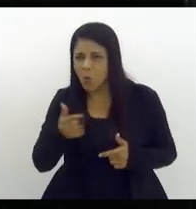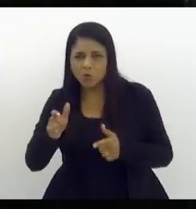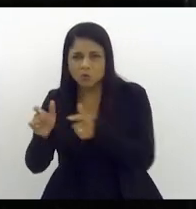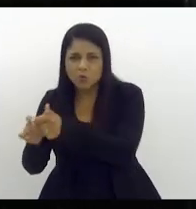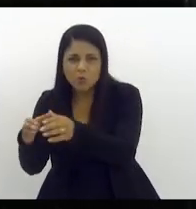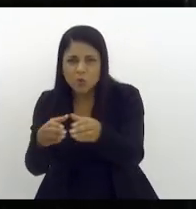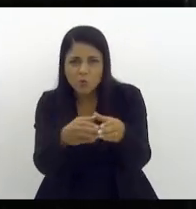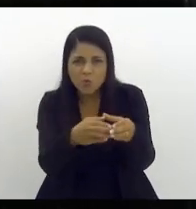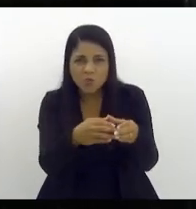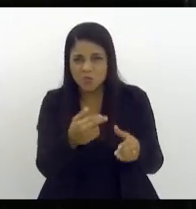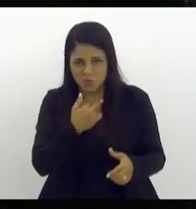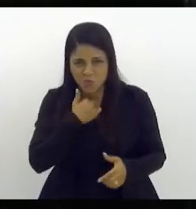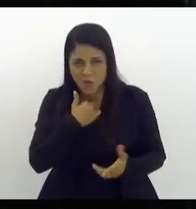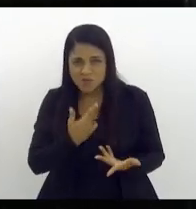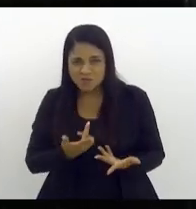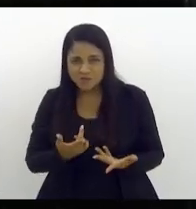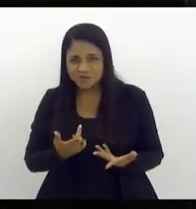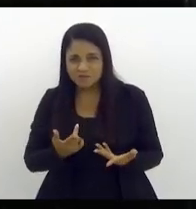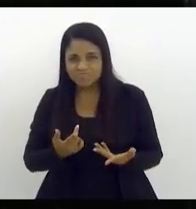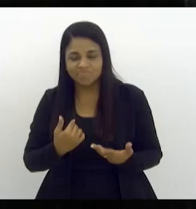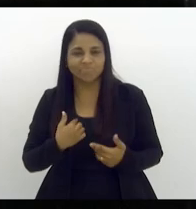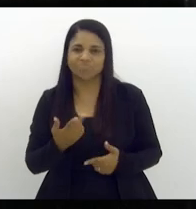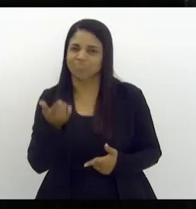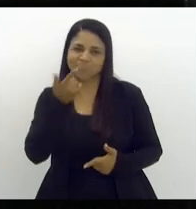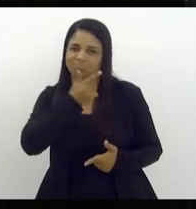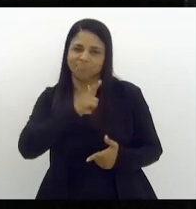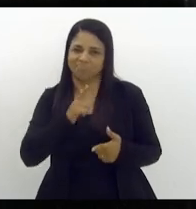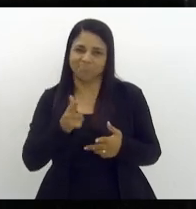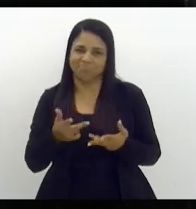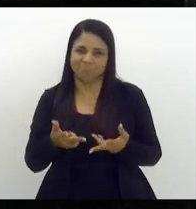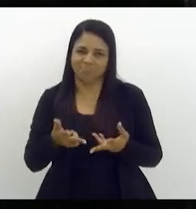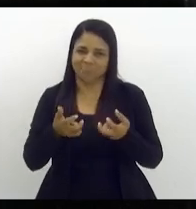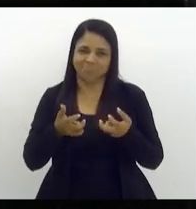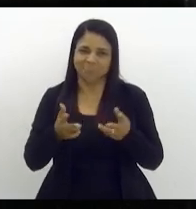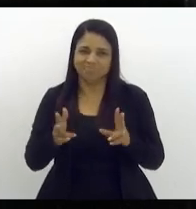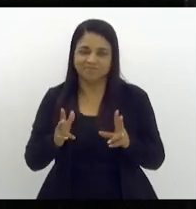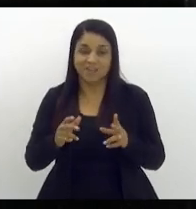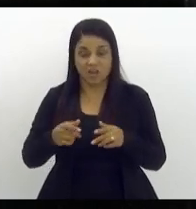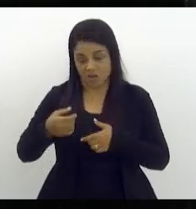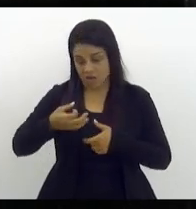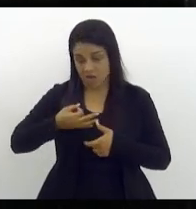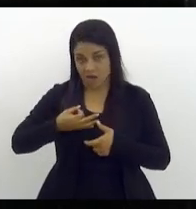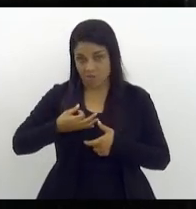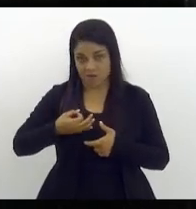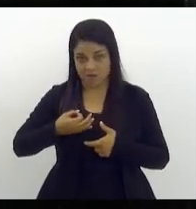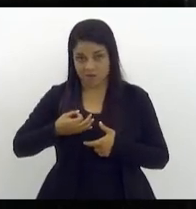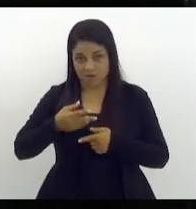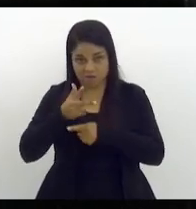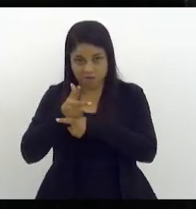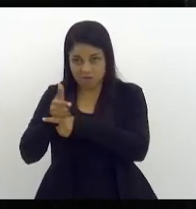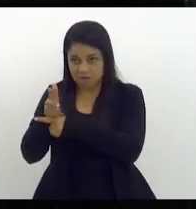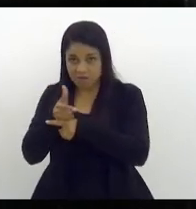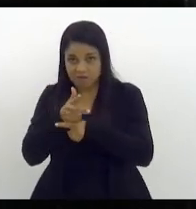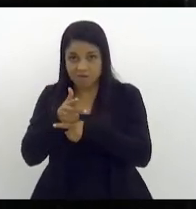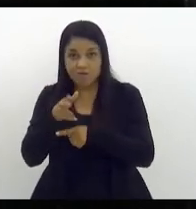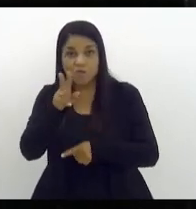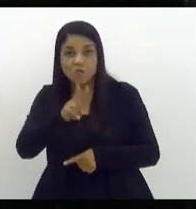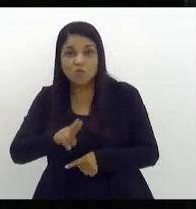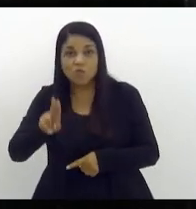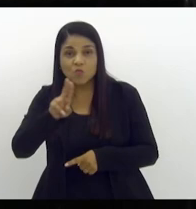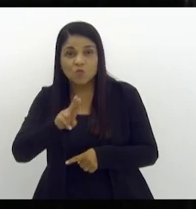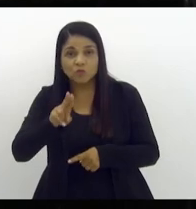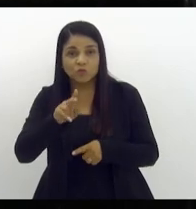Eu não consigo ver isso. Supervisão hoje, câmera não foi criada para isso. Hoje utilizam a câmera para